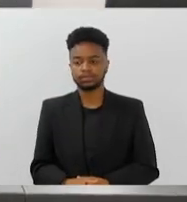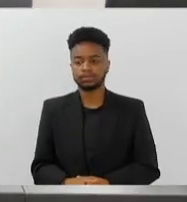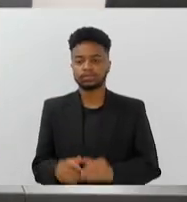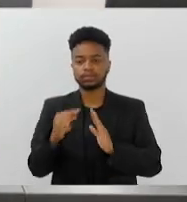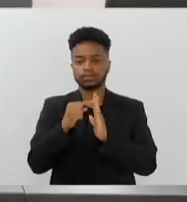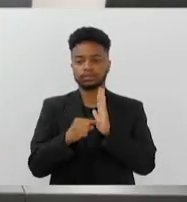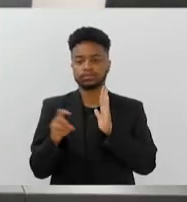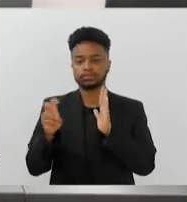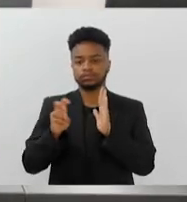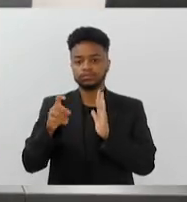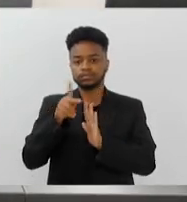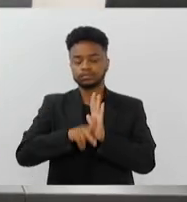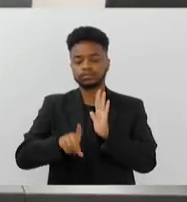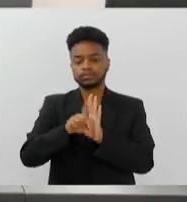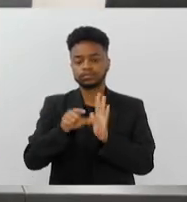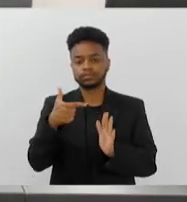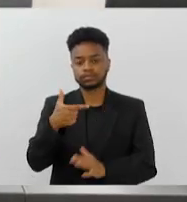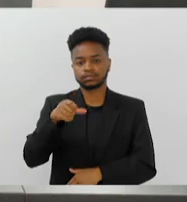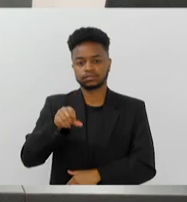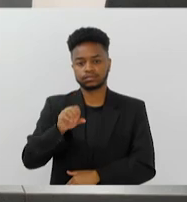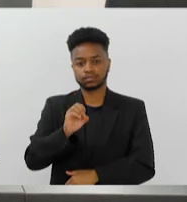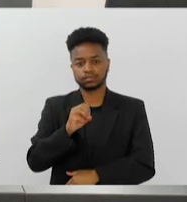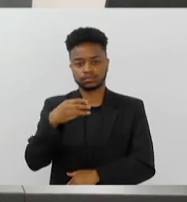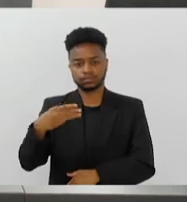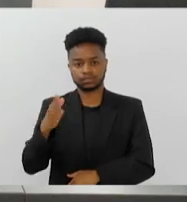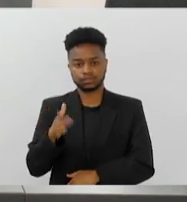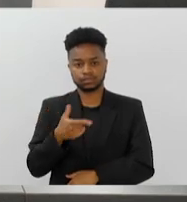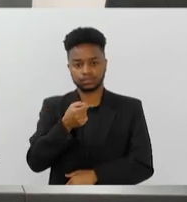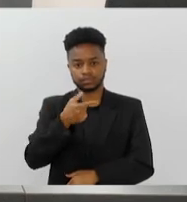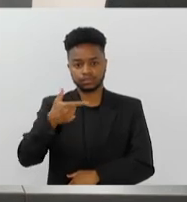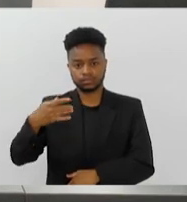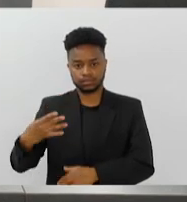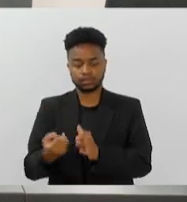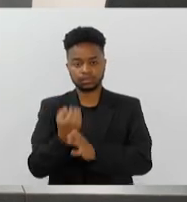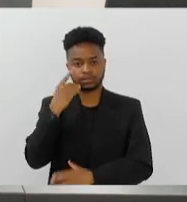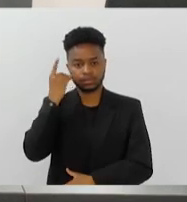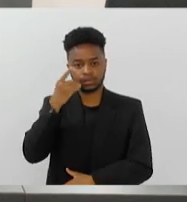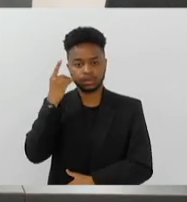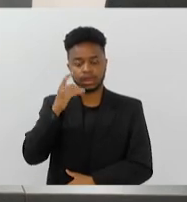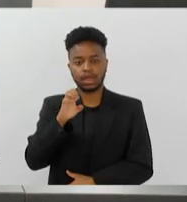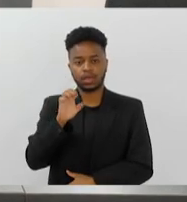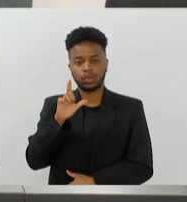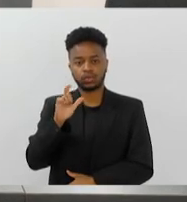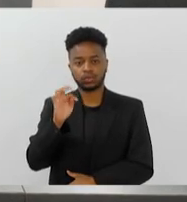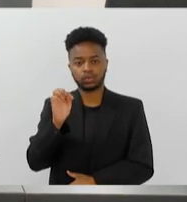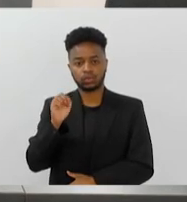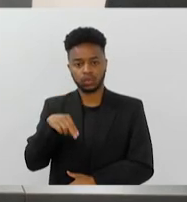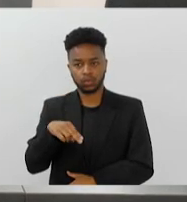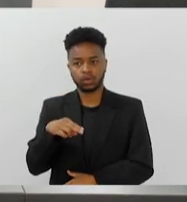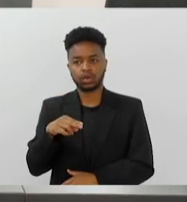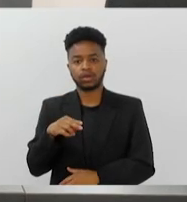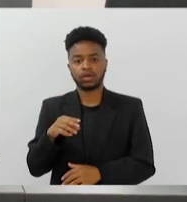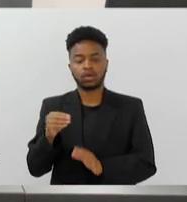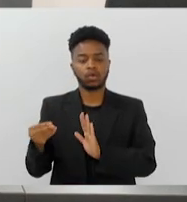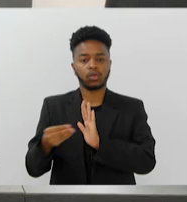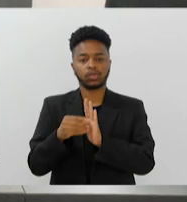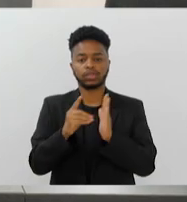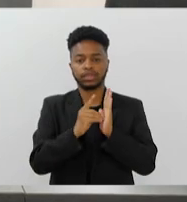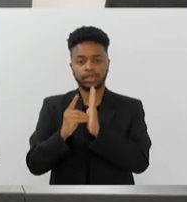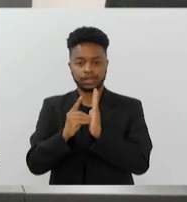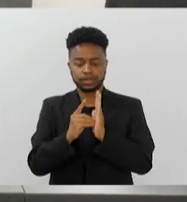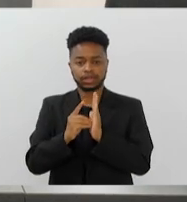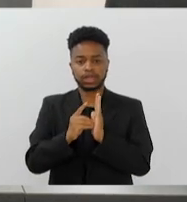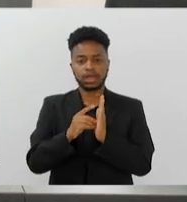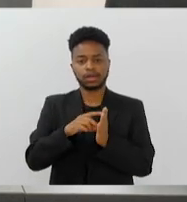Item 5 da pauta, projeto de lei 2903-24, de autoria do deputado Elton Cristo, que determina ao DETRAN que as penalidades que se enquadrem no